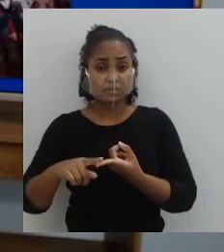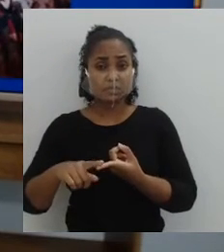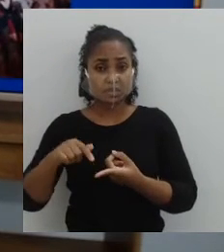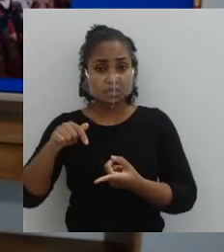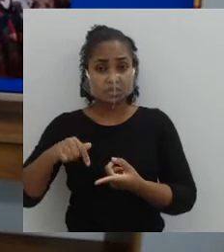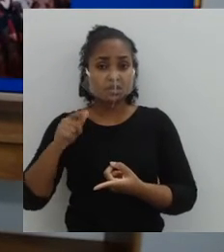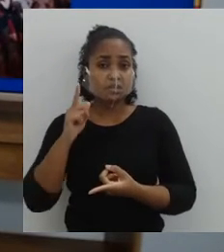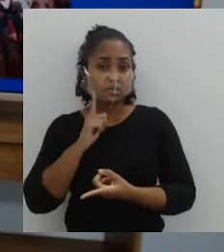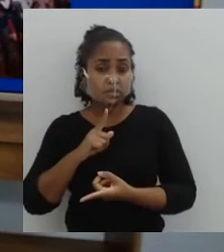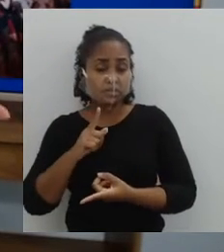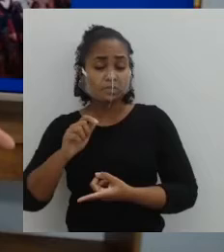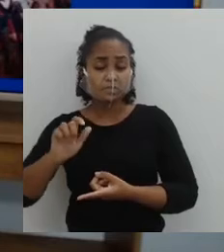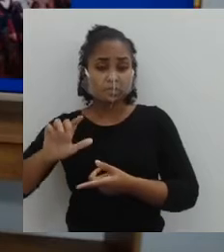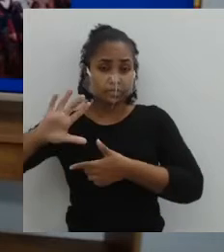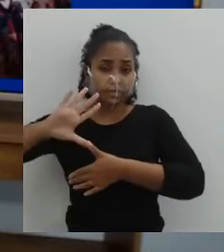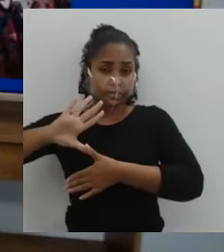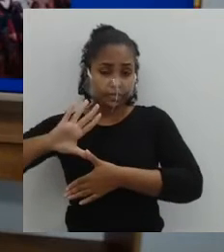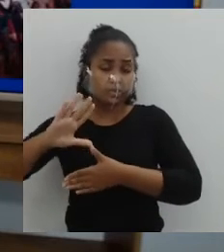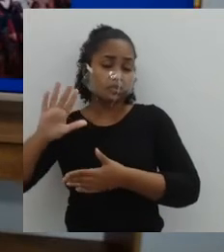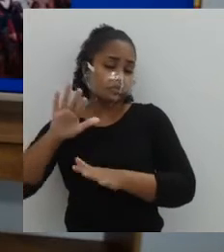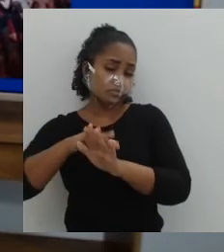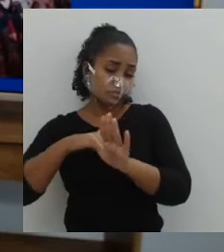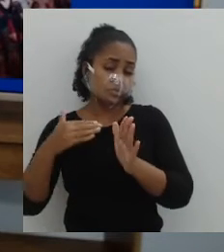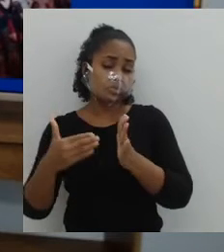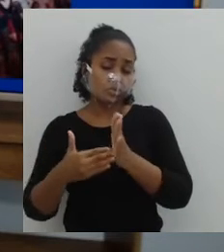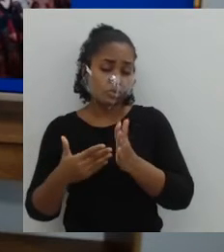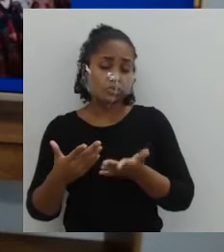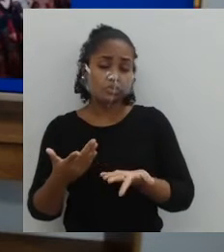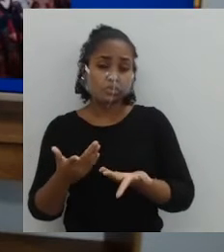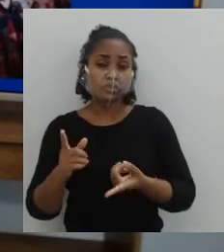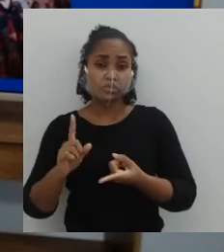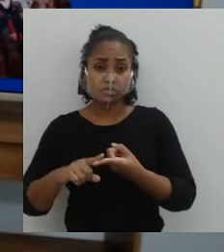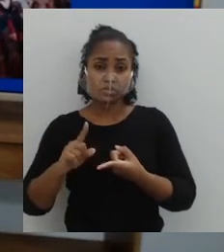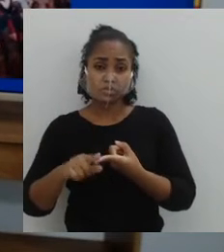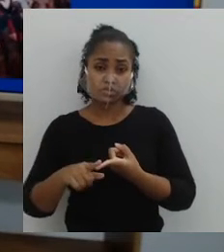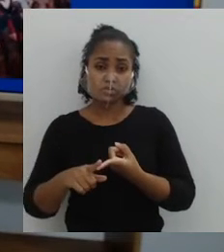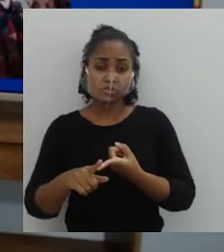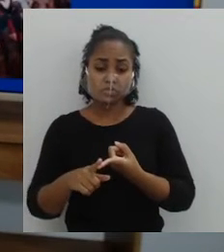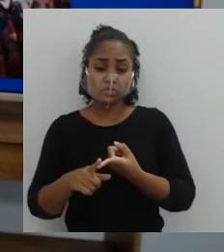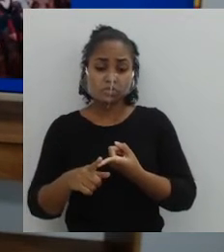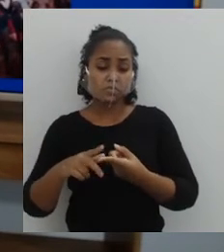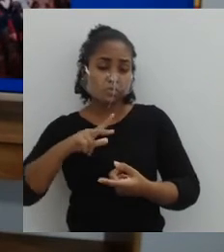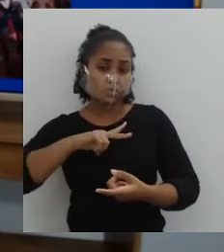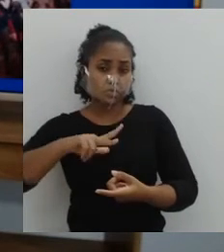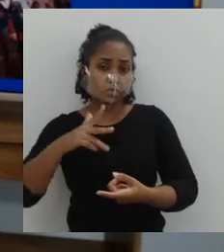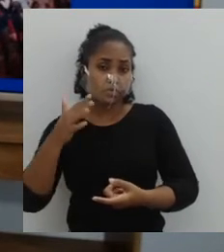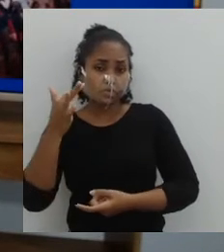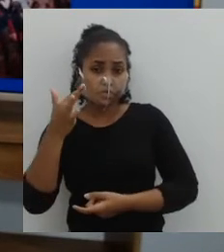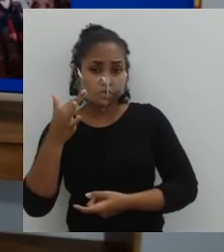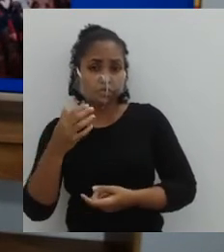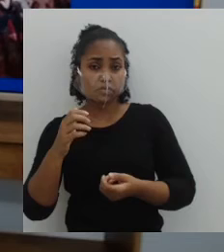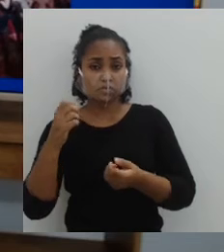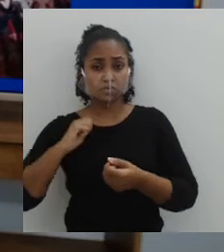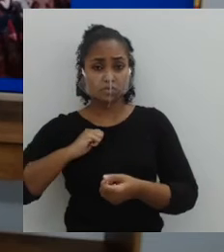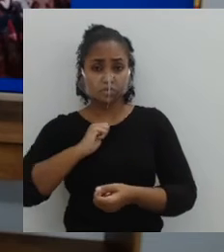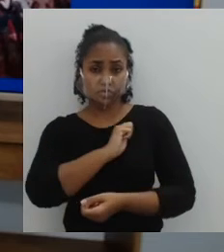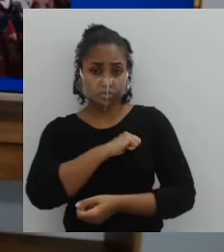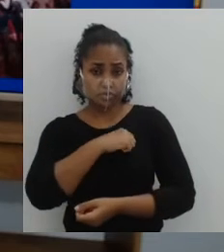né? Na América Latina como um todo. E Portugal e Espanha foram construindo um